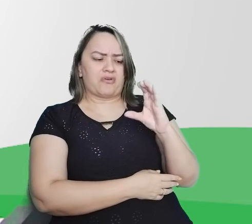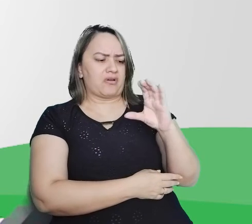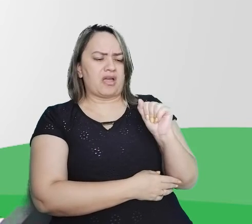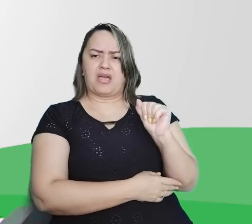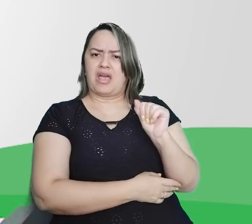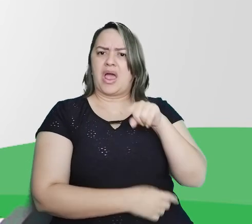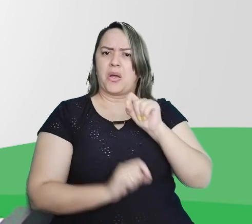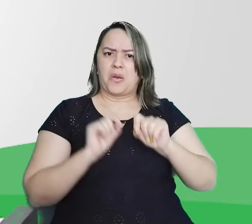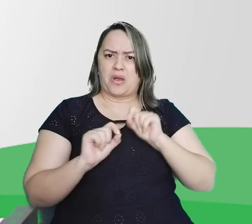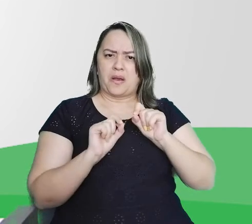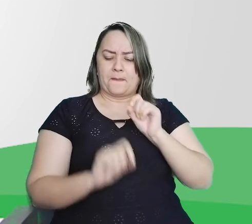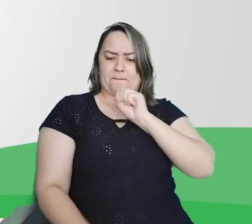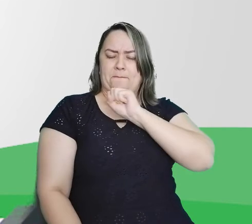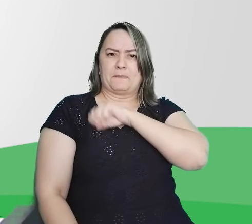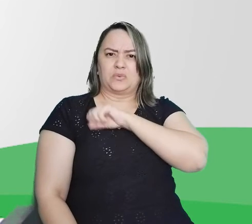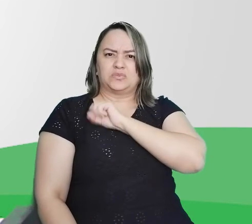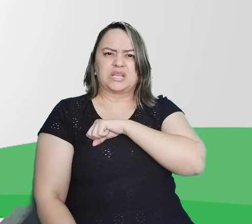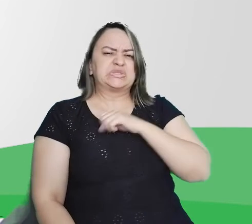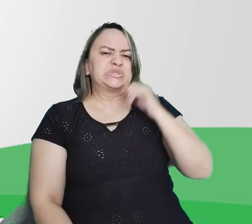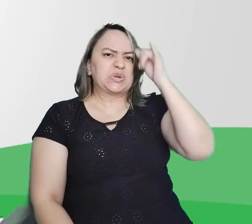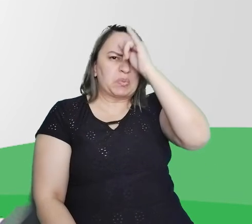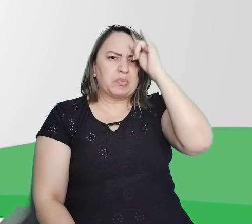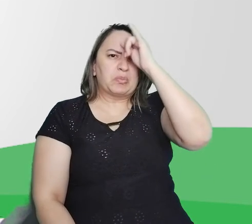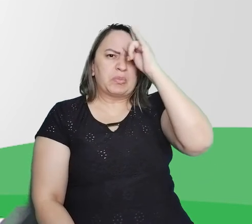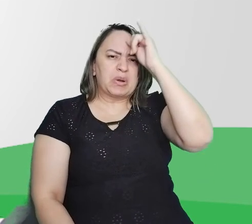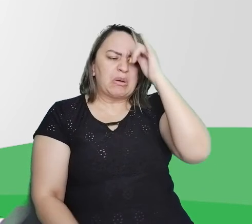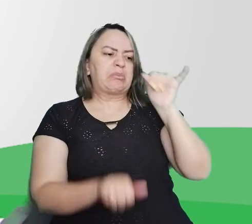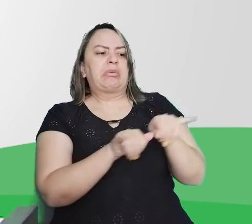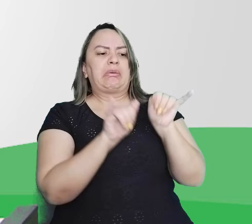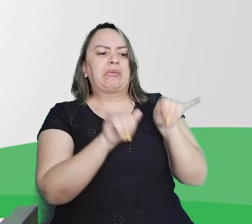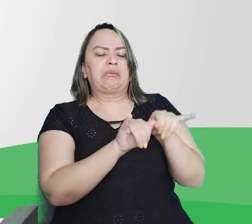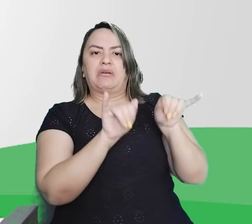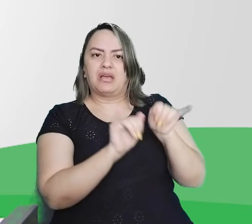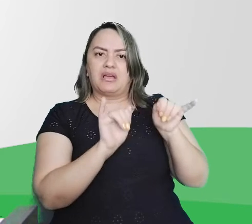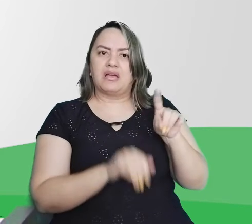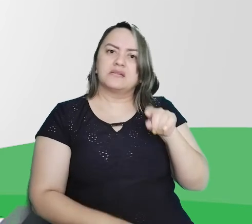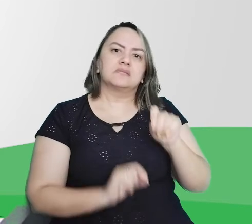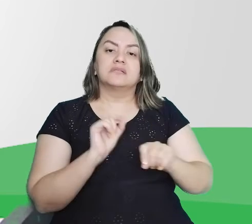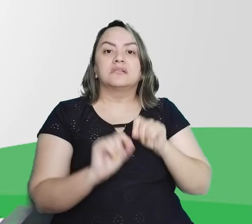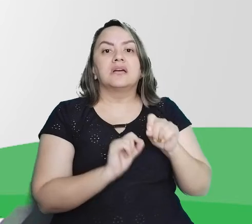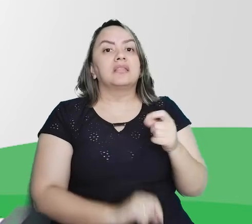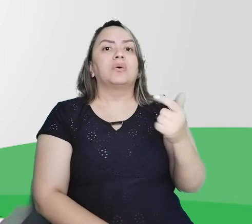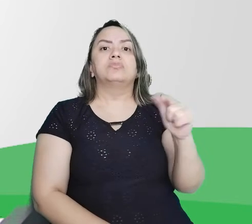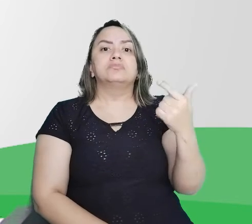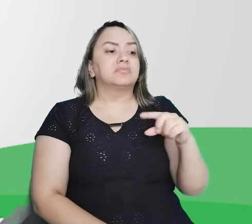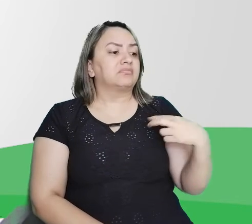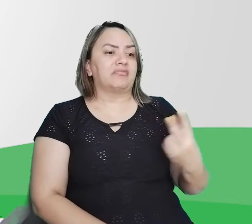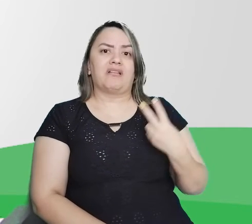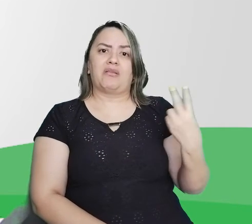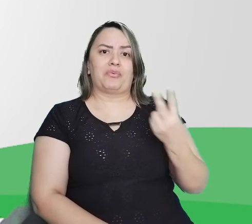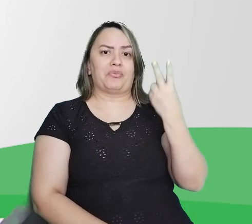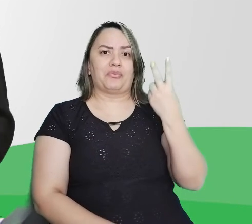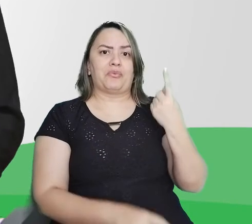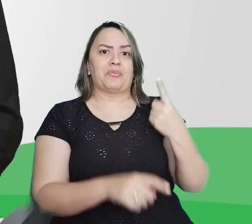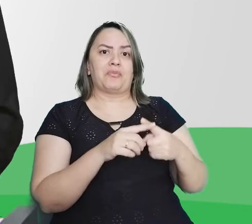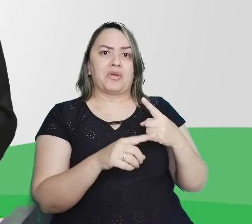estão juntas. Ou seja, passou a designar a desvalorização do conhecimento das mulheres